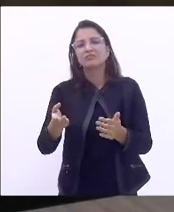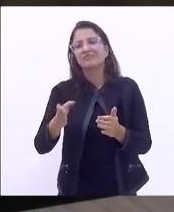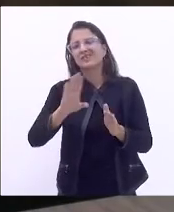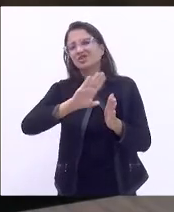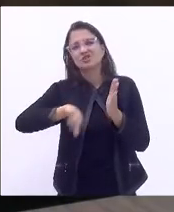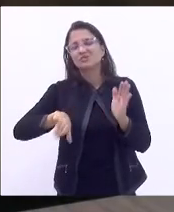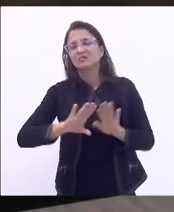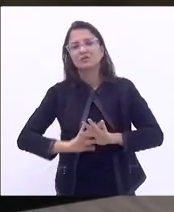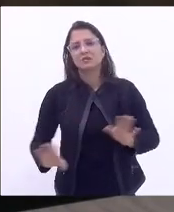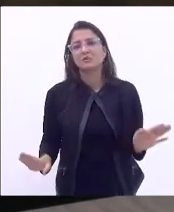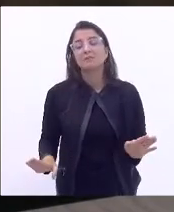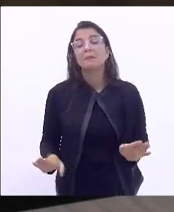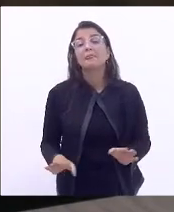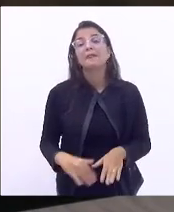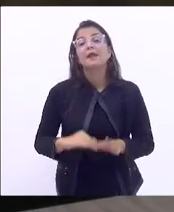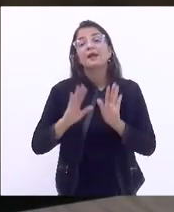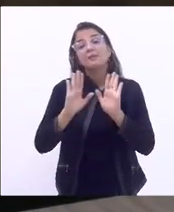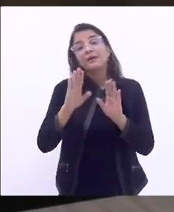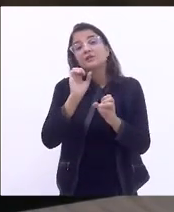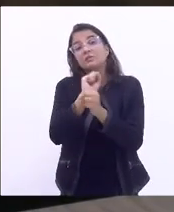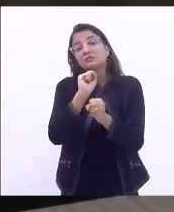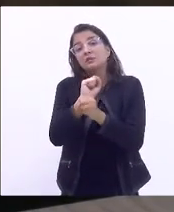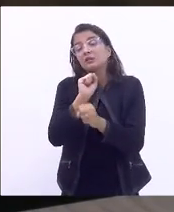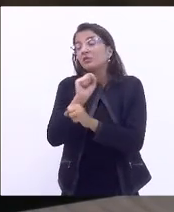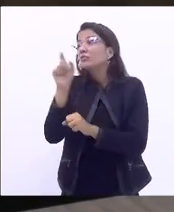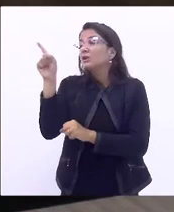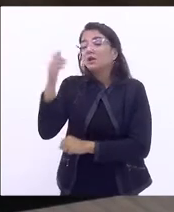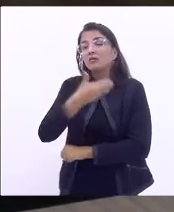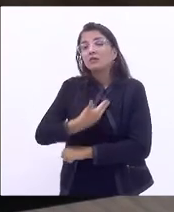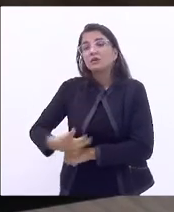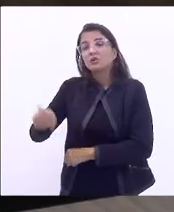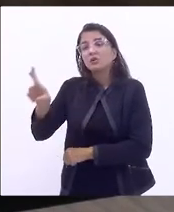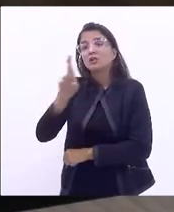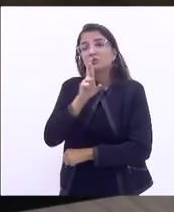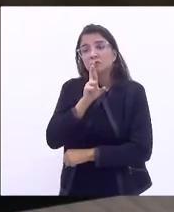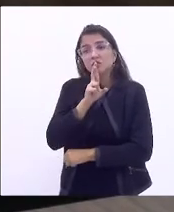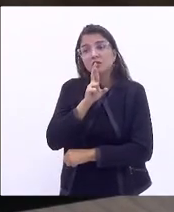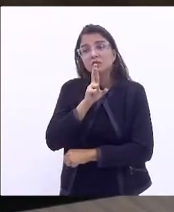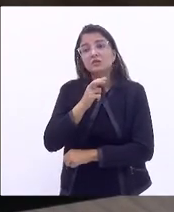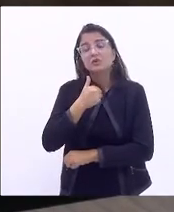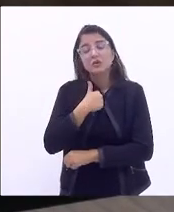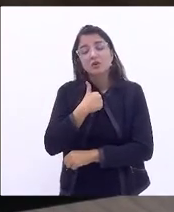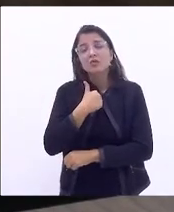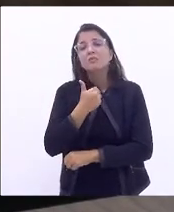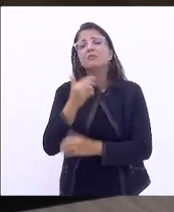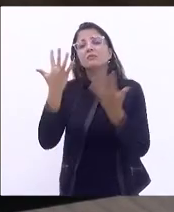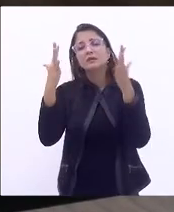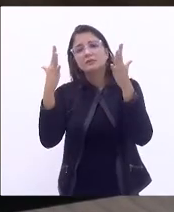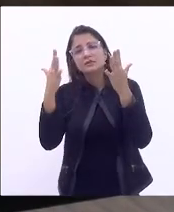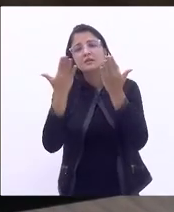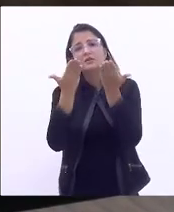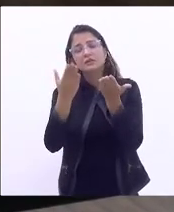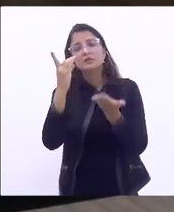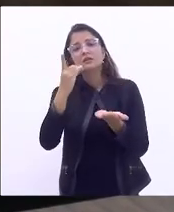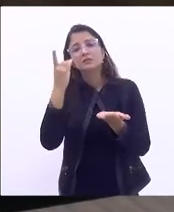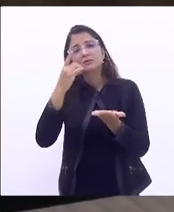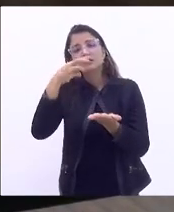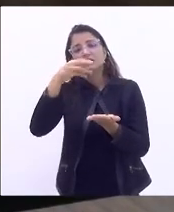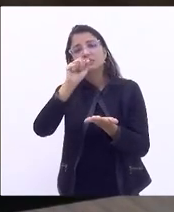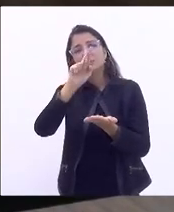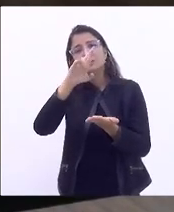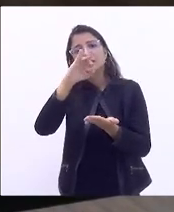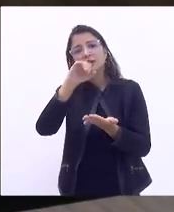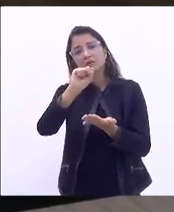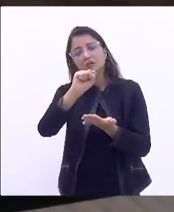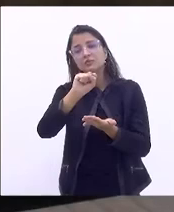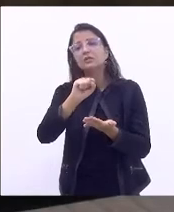aguardando a resposta do governador. Então, quero parabenizar o deputado Marcos Vinícius por esse projeto e